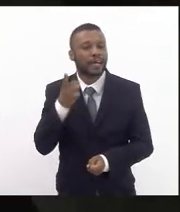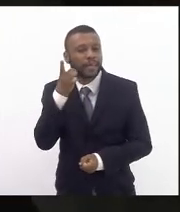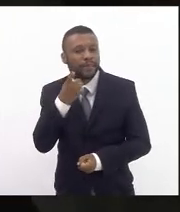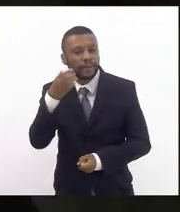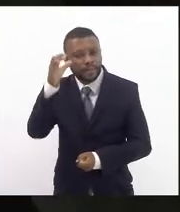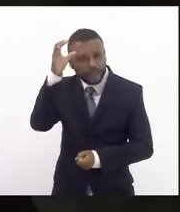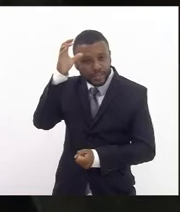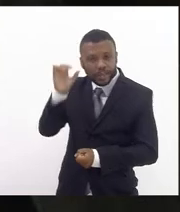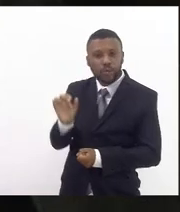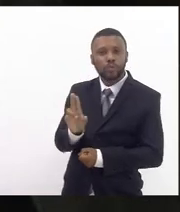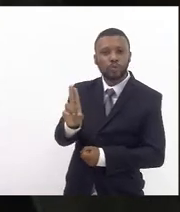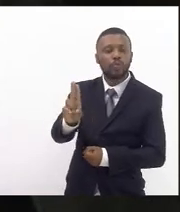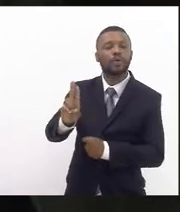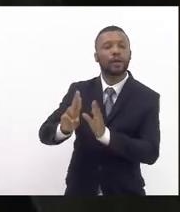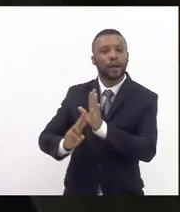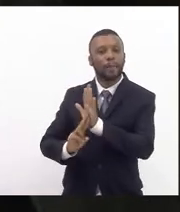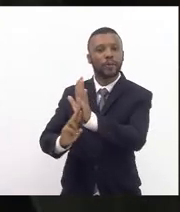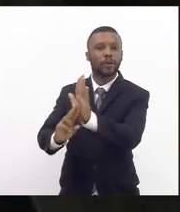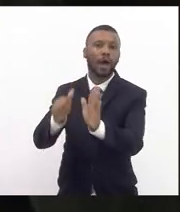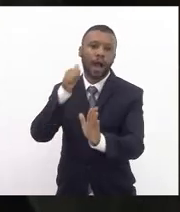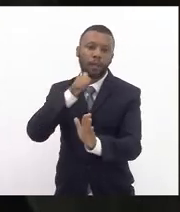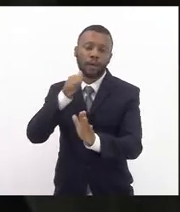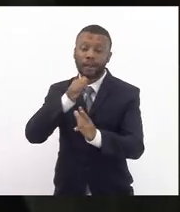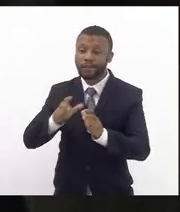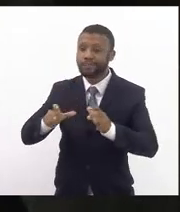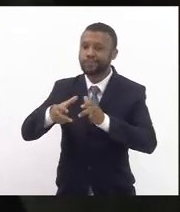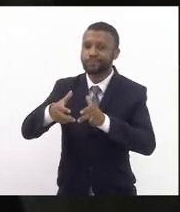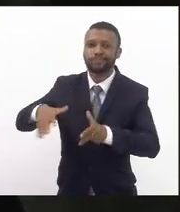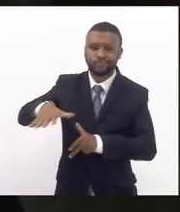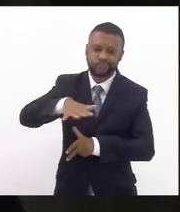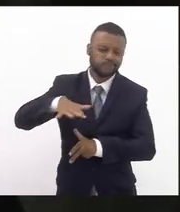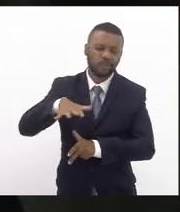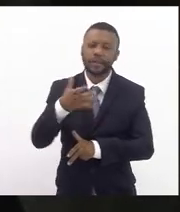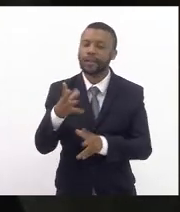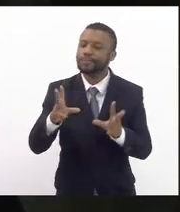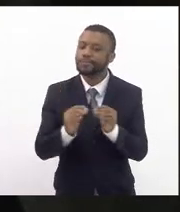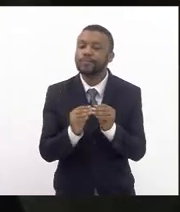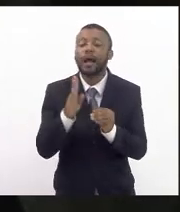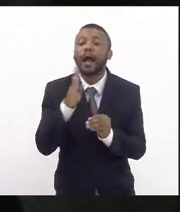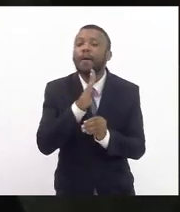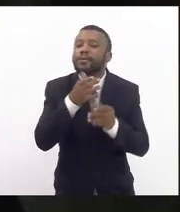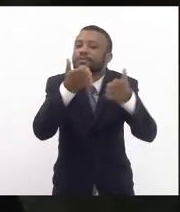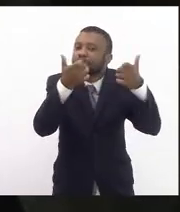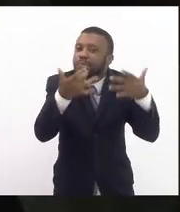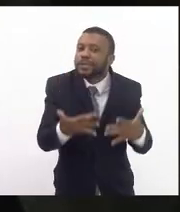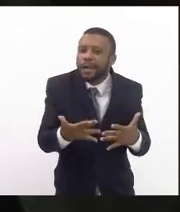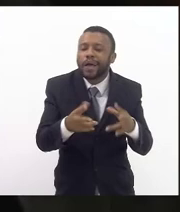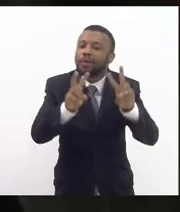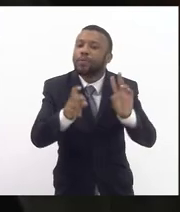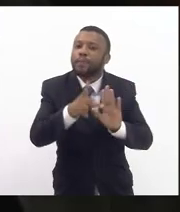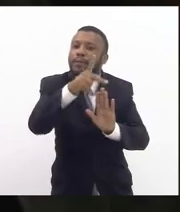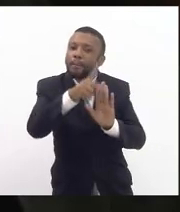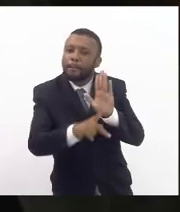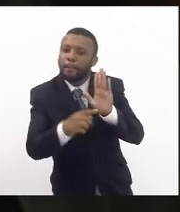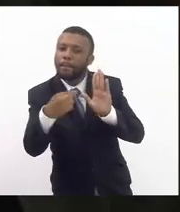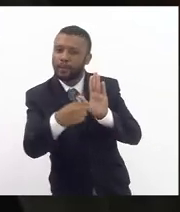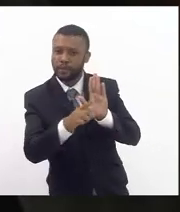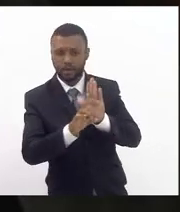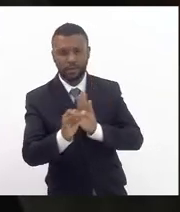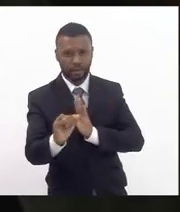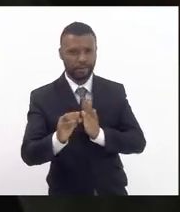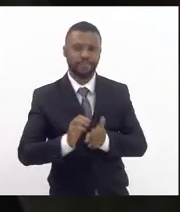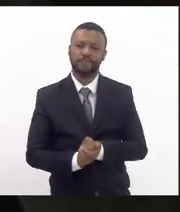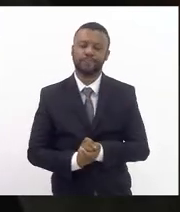pelas mulheres, Comissão das Mulheres. Vou dar uma explicação rápida desse projeto. Seguinte,